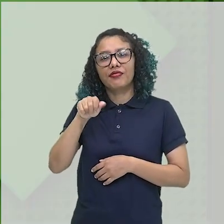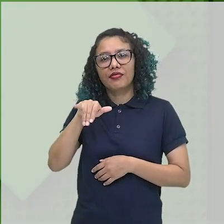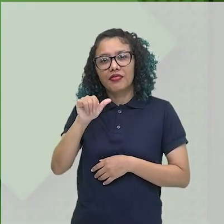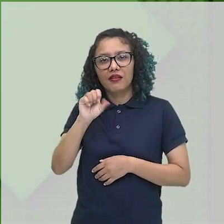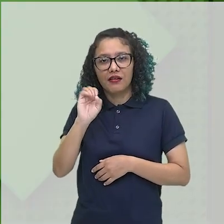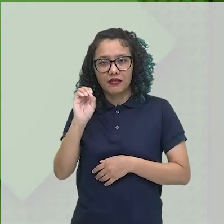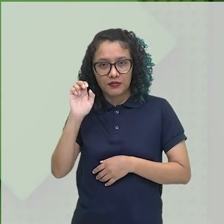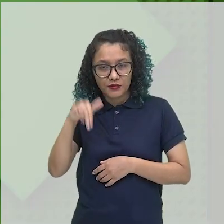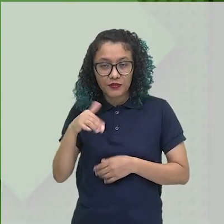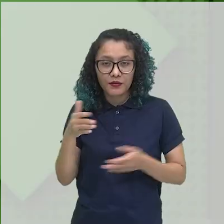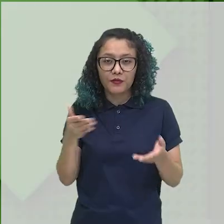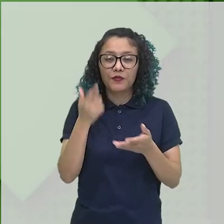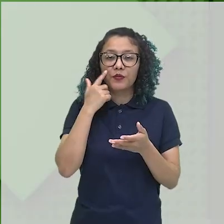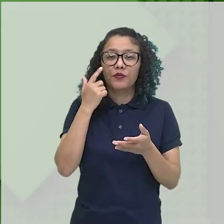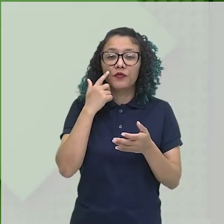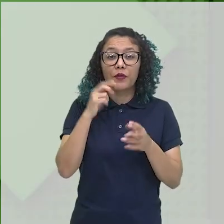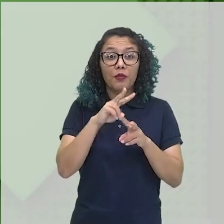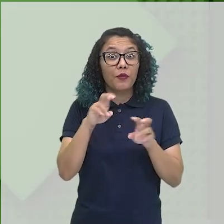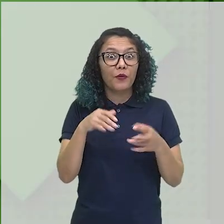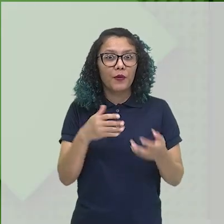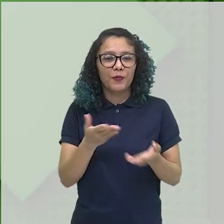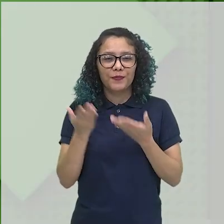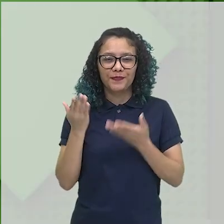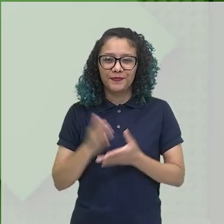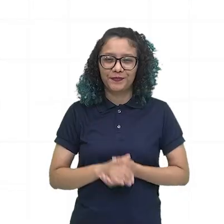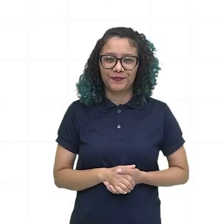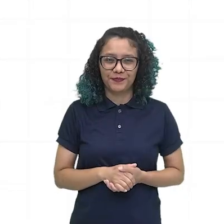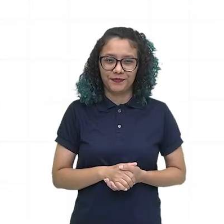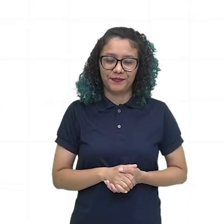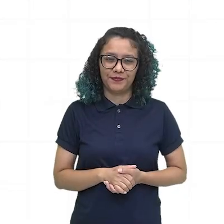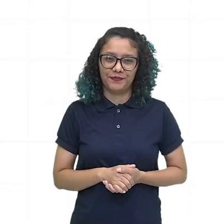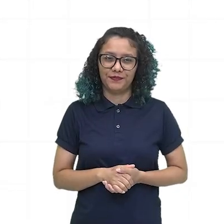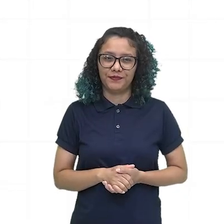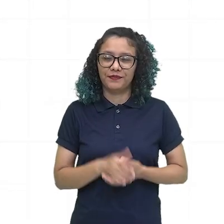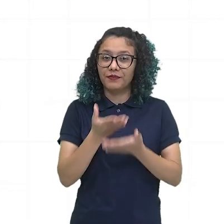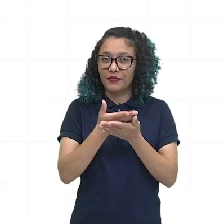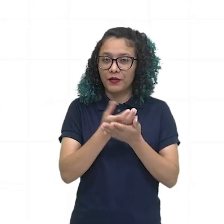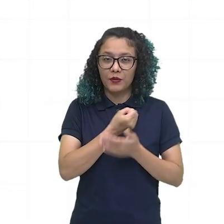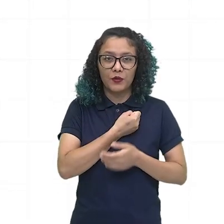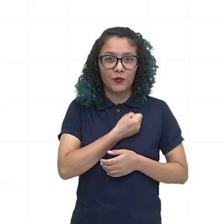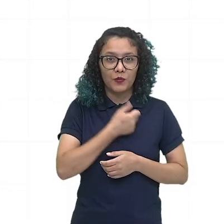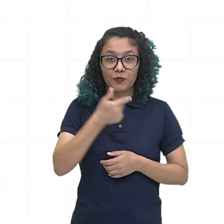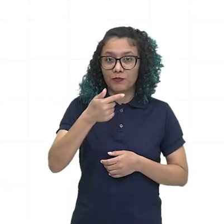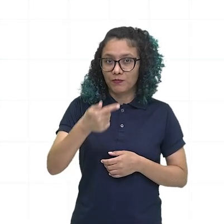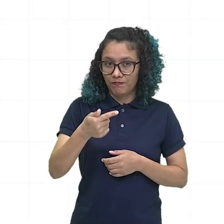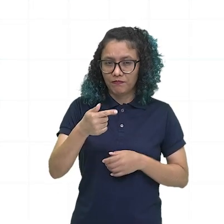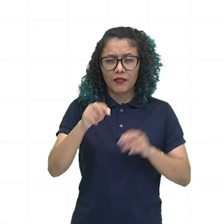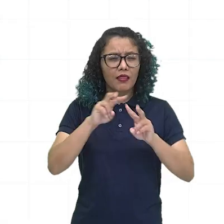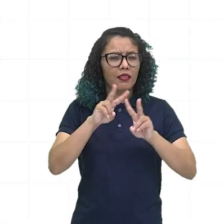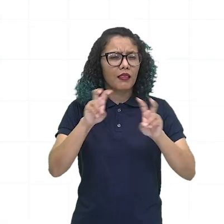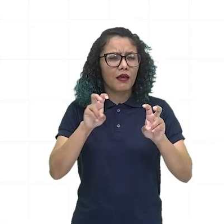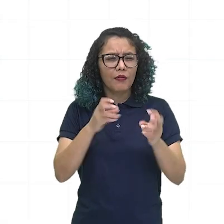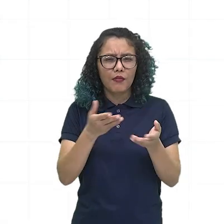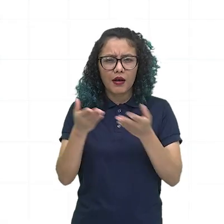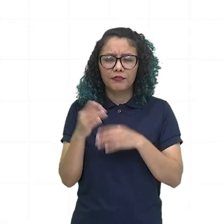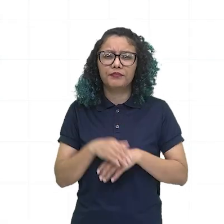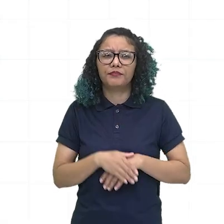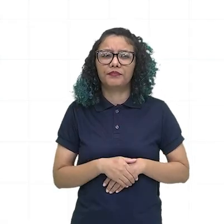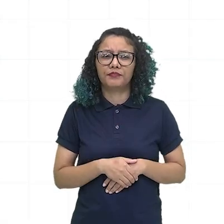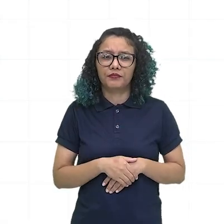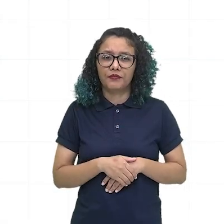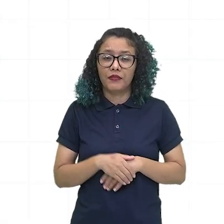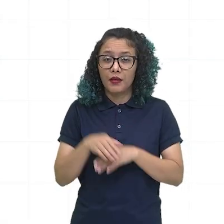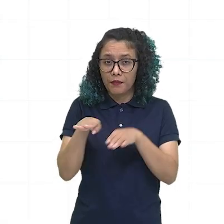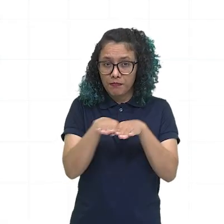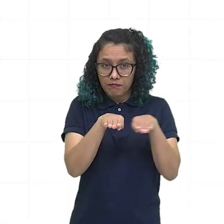Jardim e vamos ver aí o que temos na nossa aula de hoje. Aula 7, objeto de